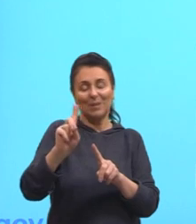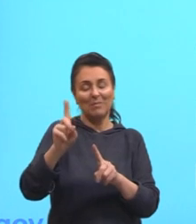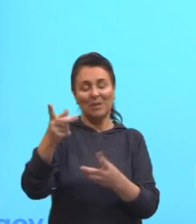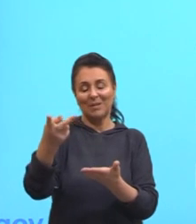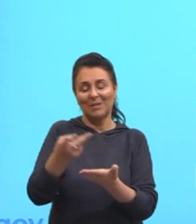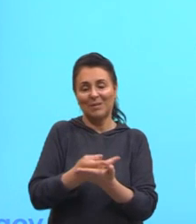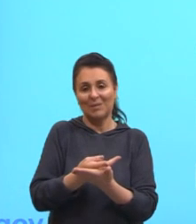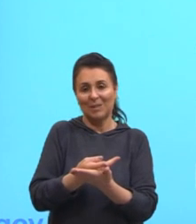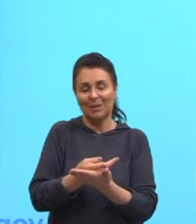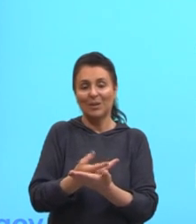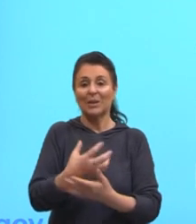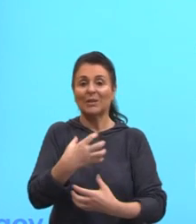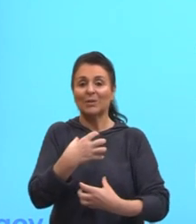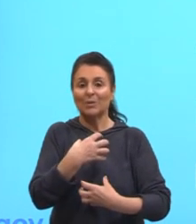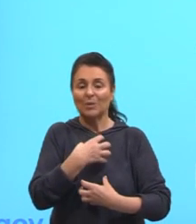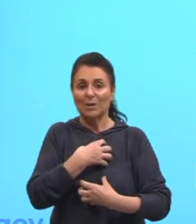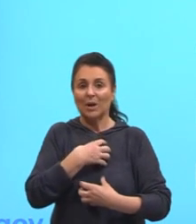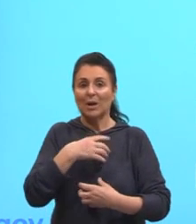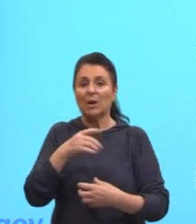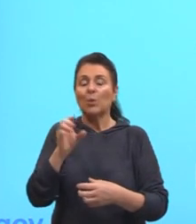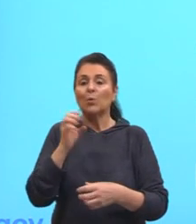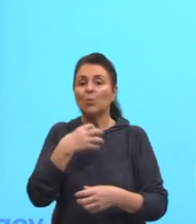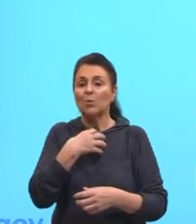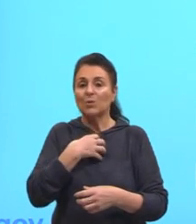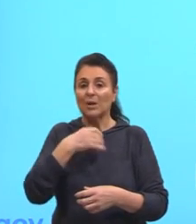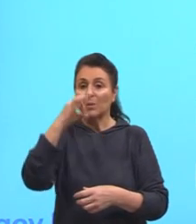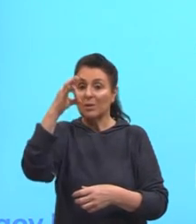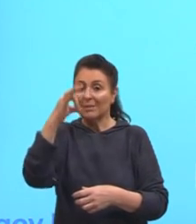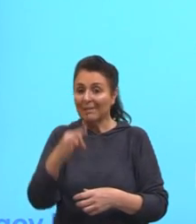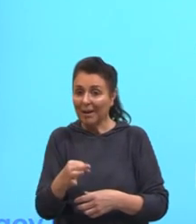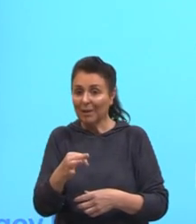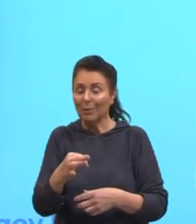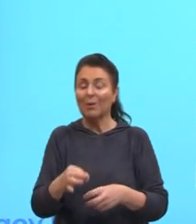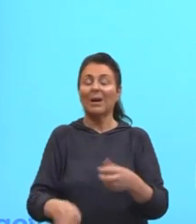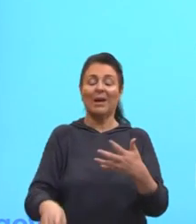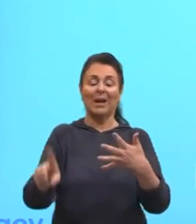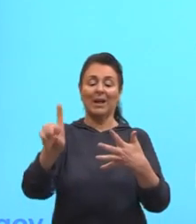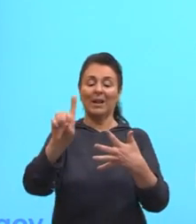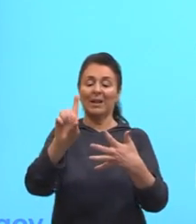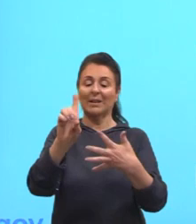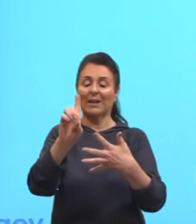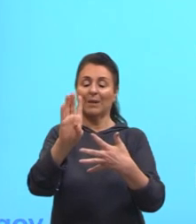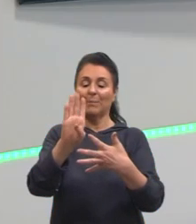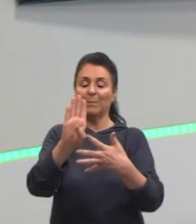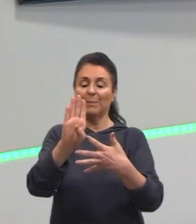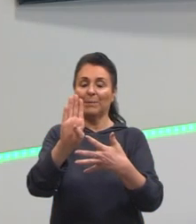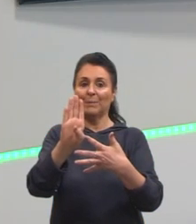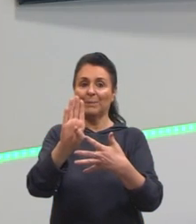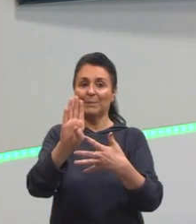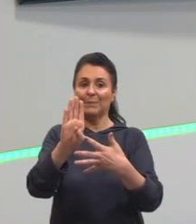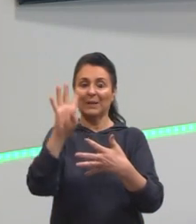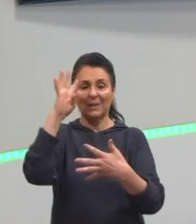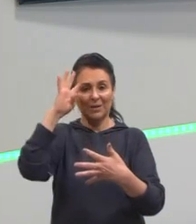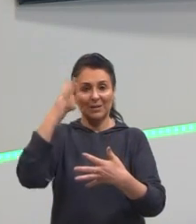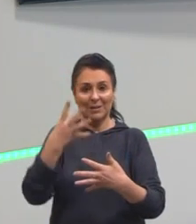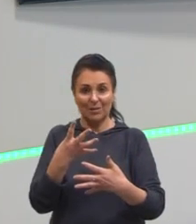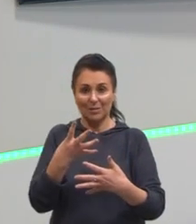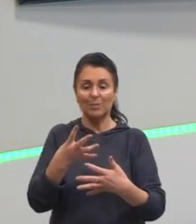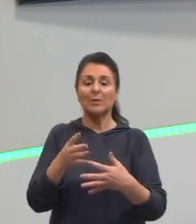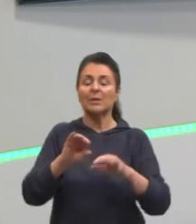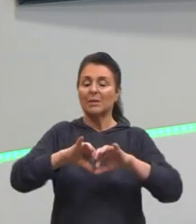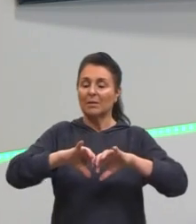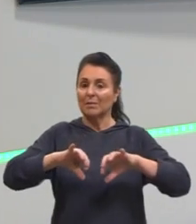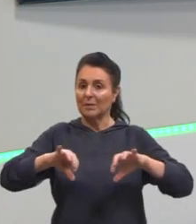tá de a nossa única alternativa correta é a letra B que foi aquela que nós resolvemos ele